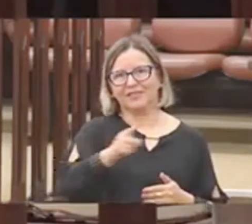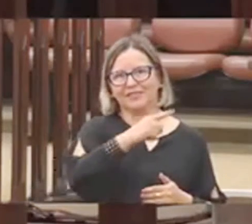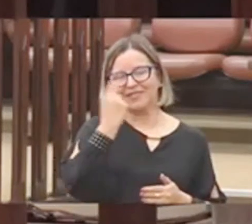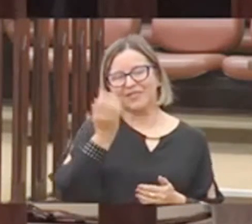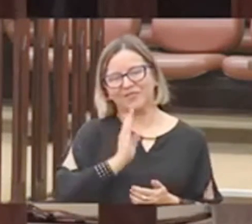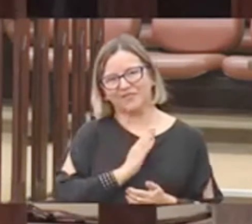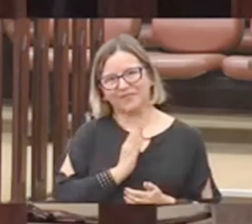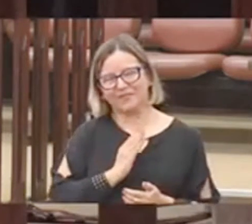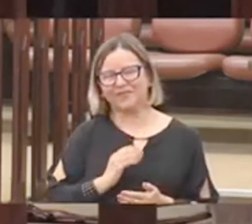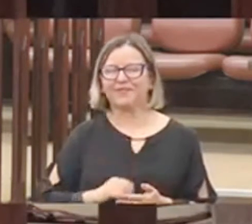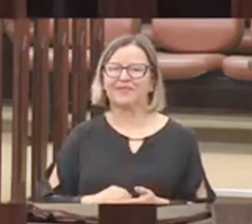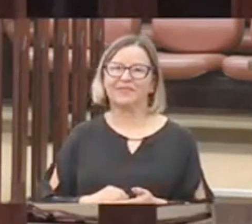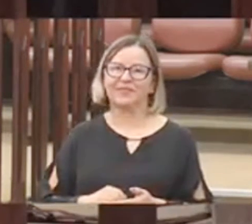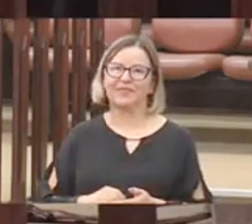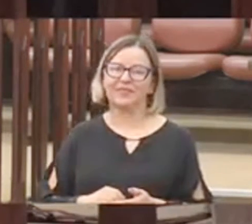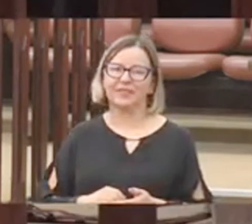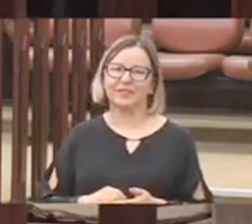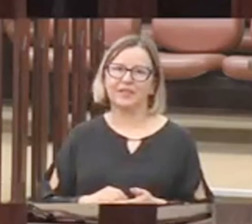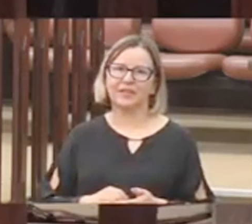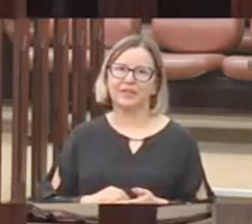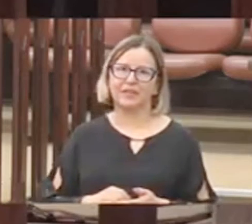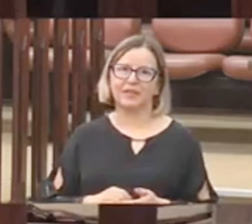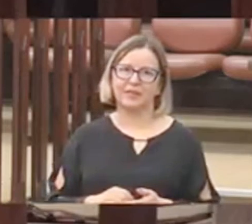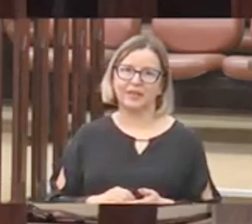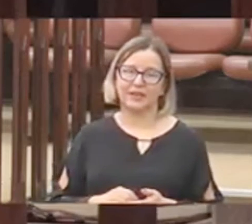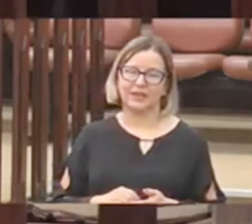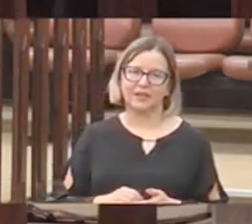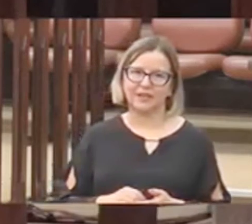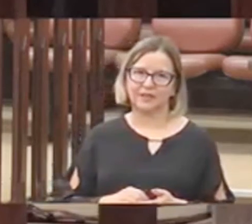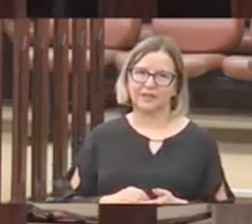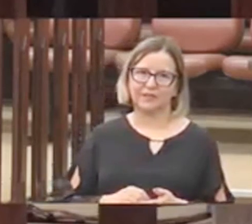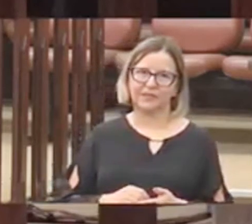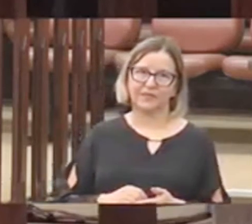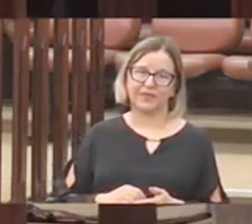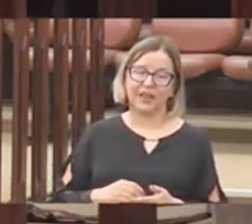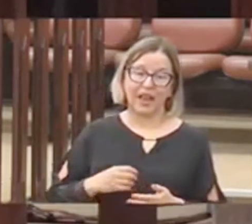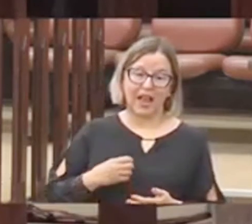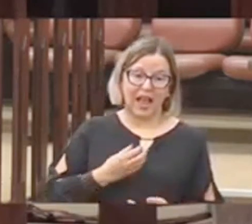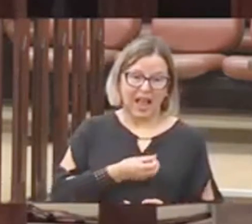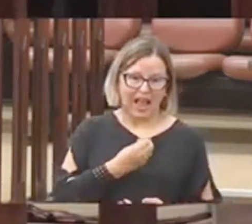O mundo para o cristão, a vida do cristão, não é um playground.